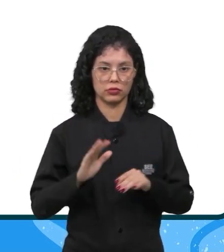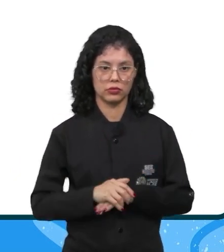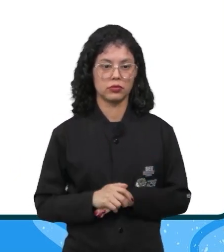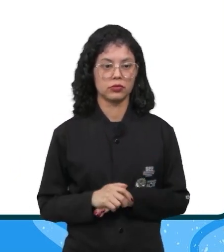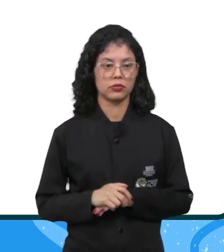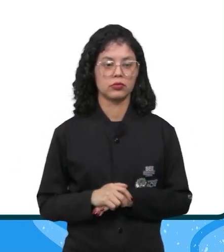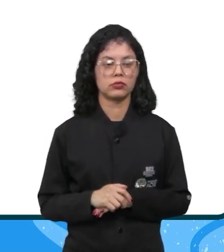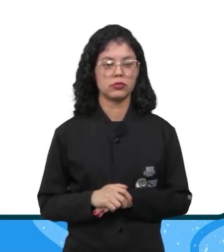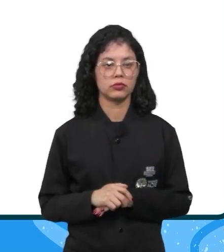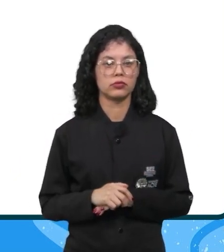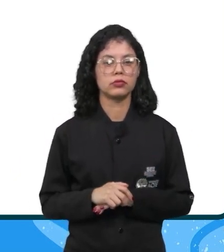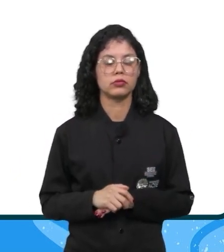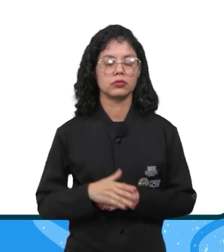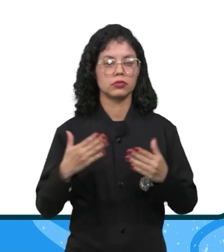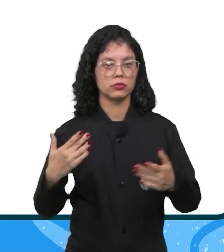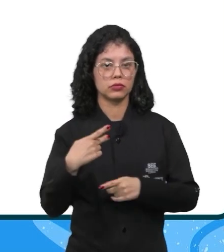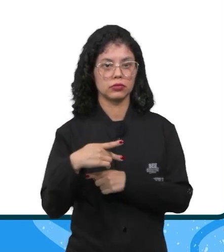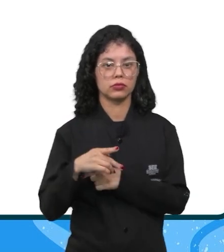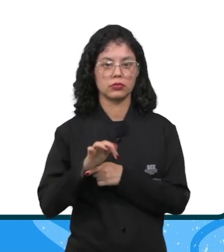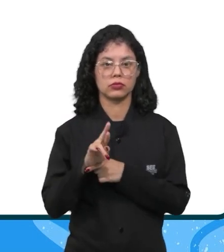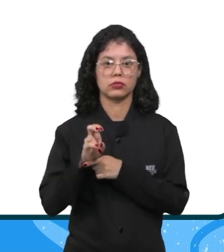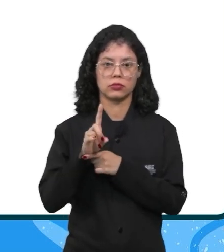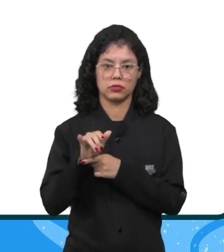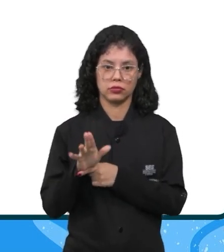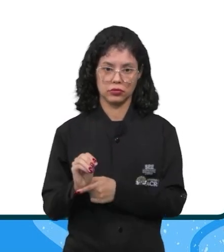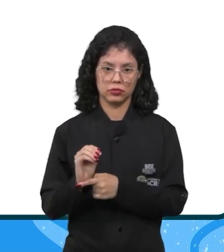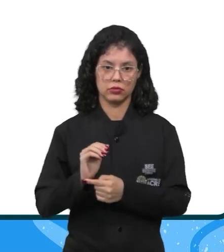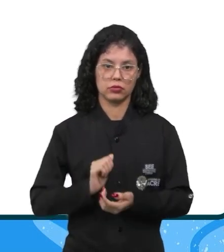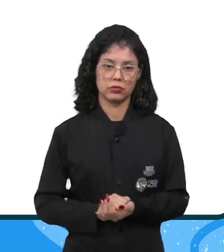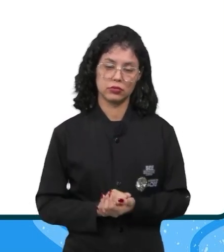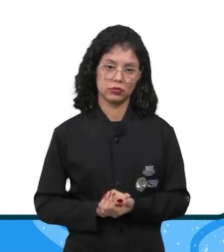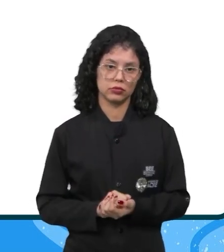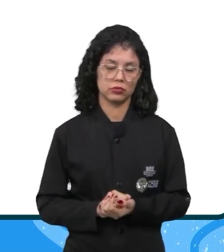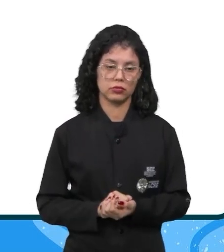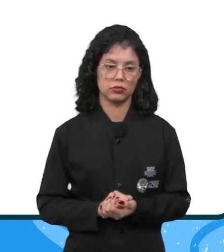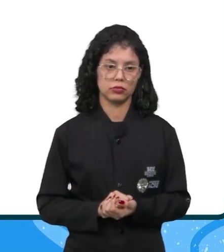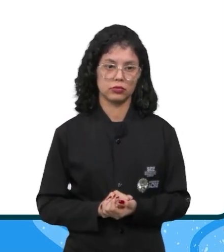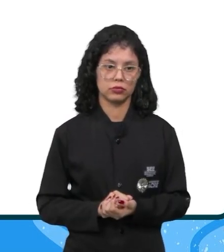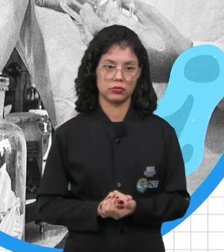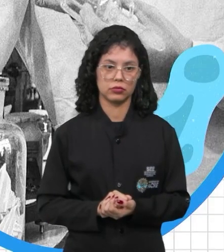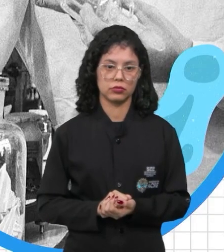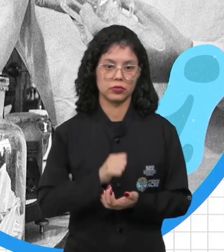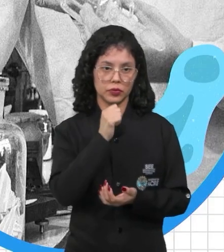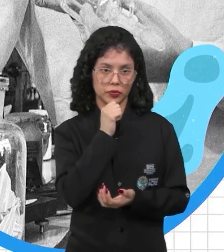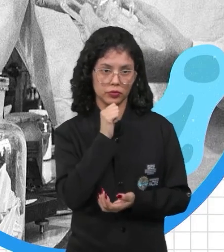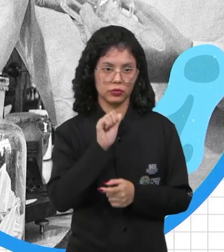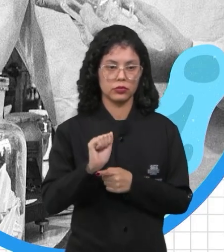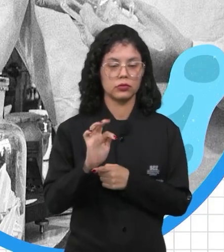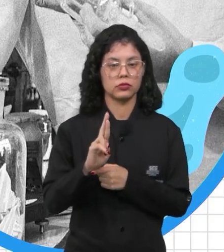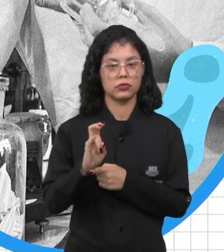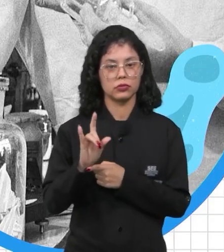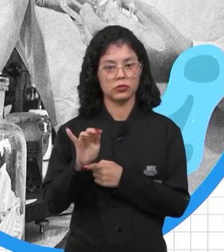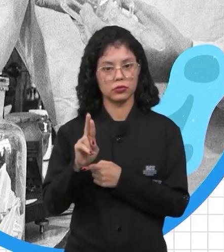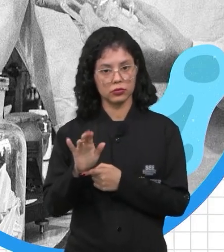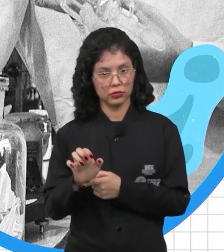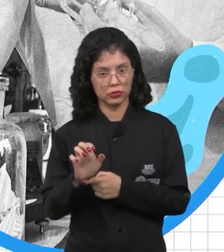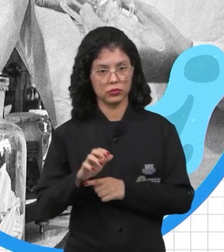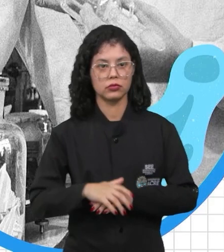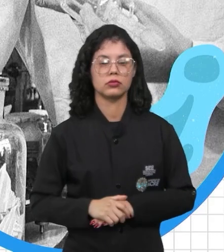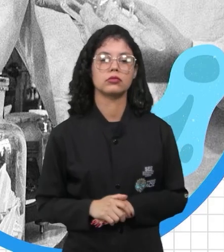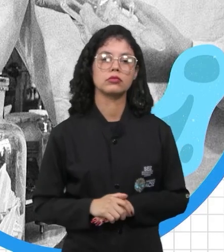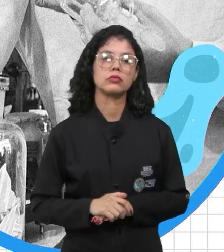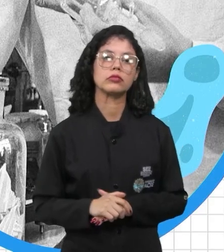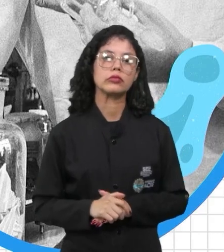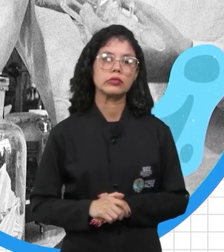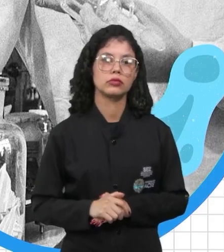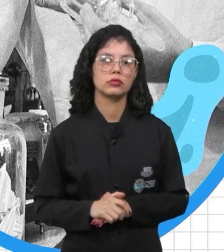foi o experimento de Pasteur que derrubou de vez, né, a teoria da abiogênese. Agora, a gente